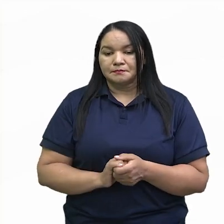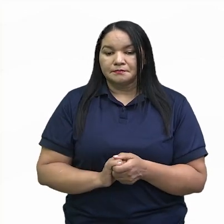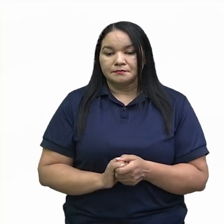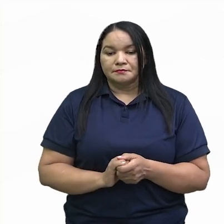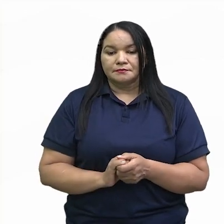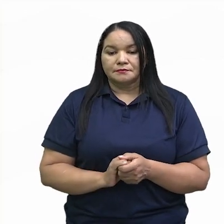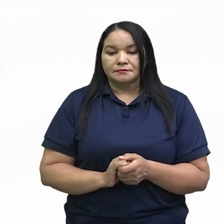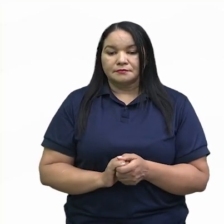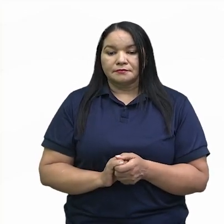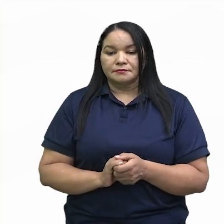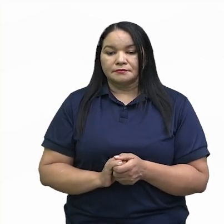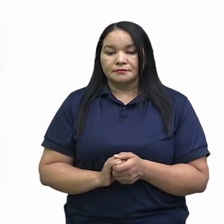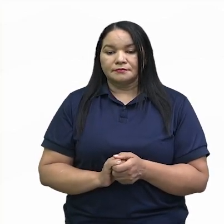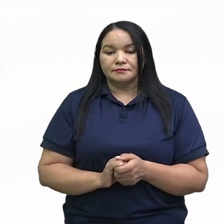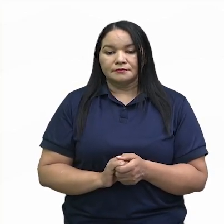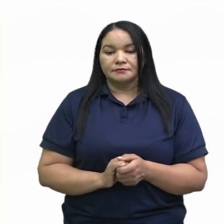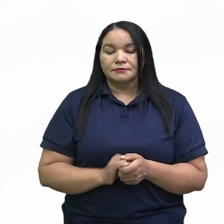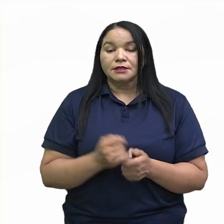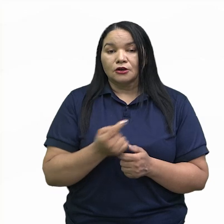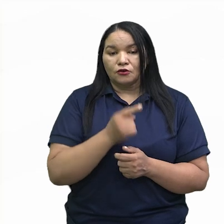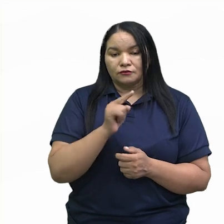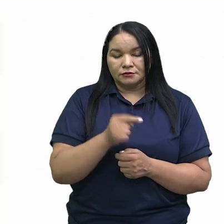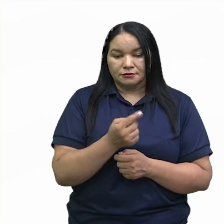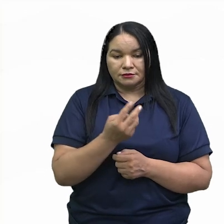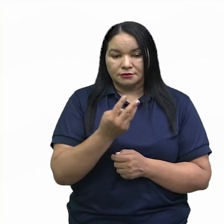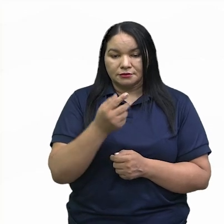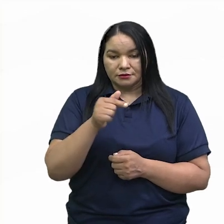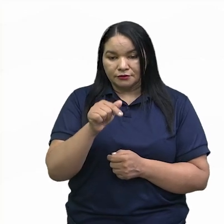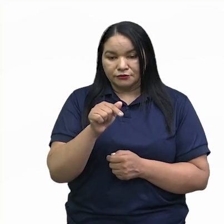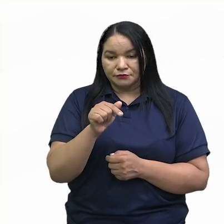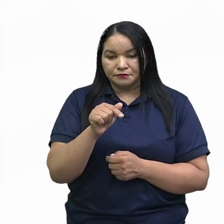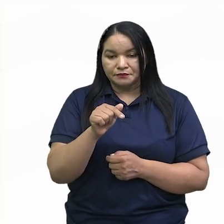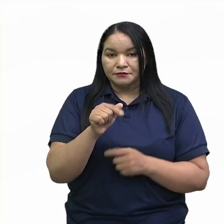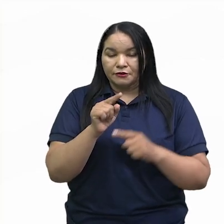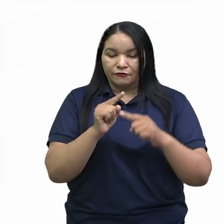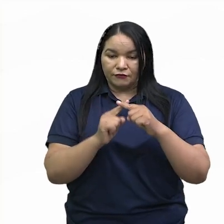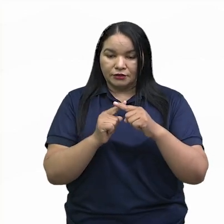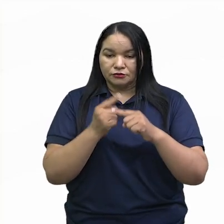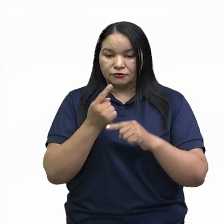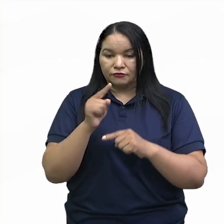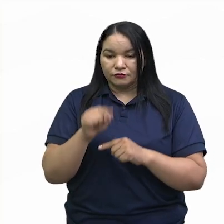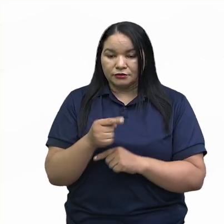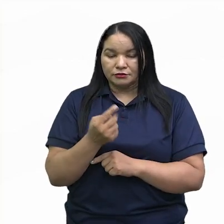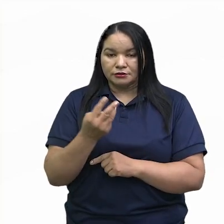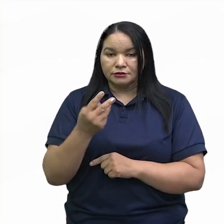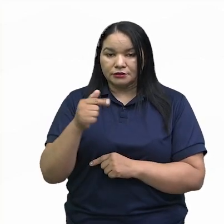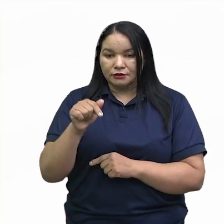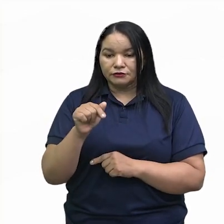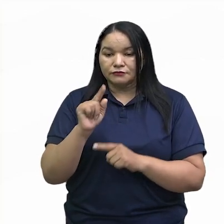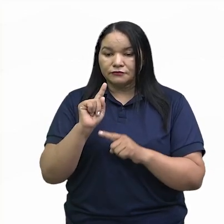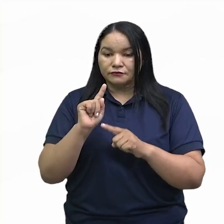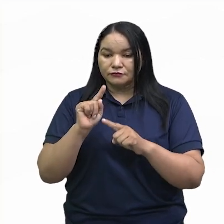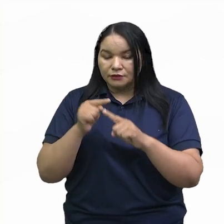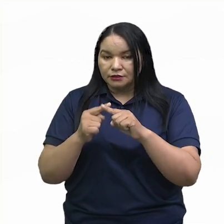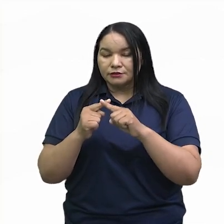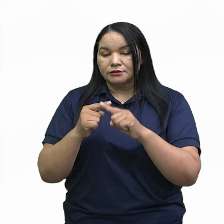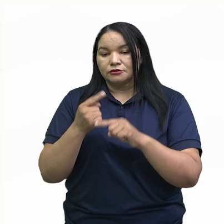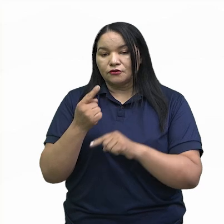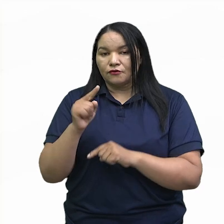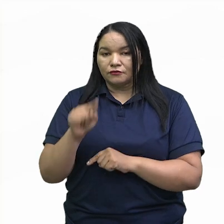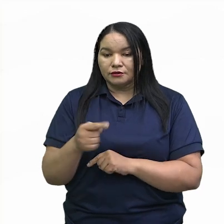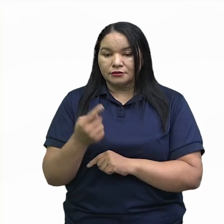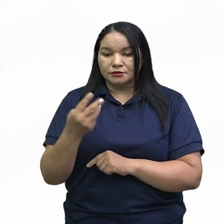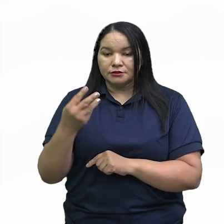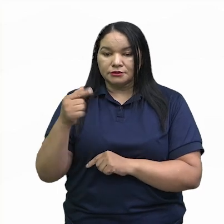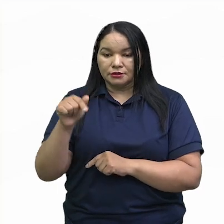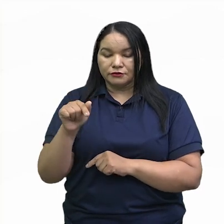aqui bastava você fazer o seguinte, ó, 1,37 vezes 1,37